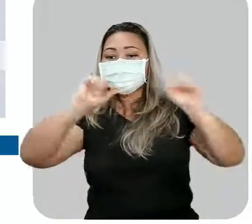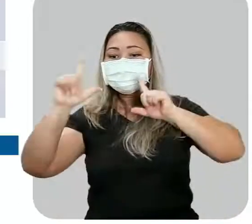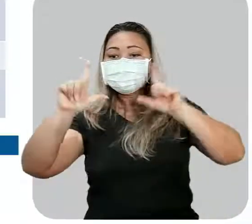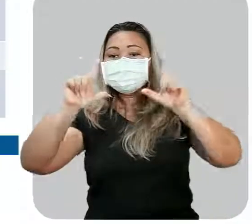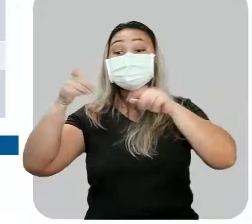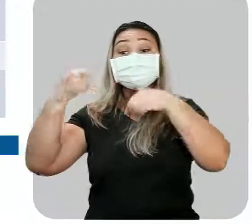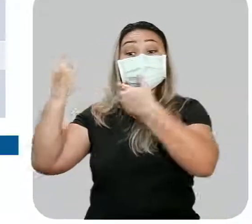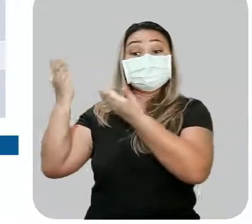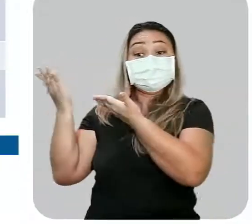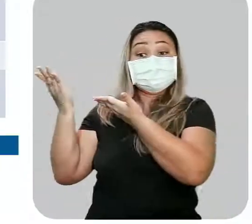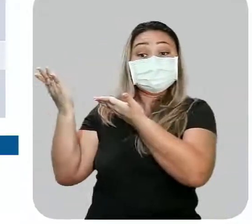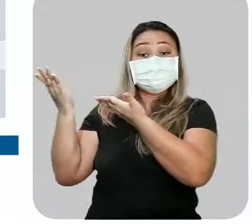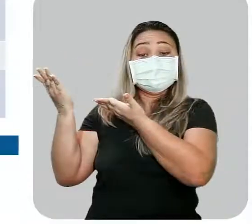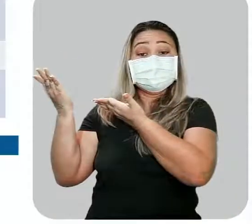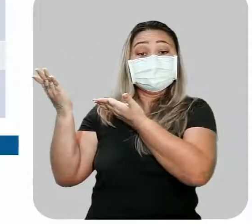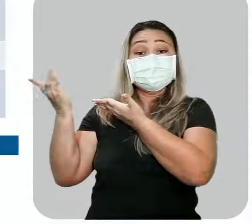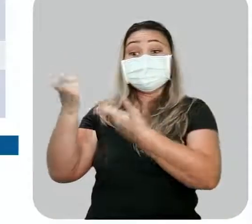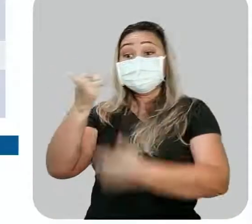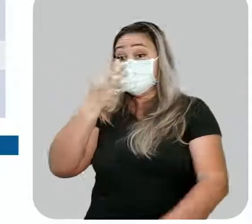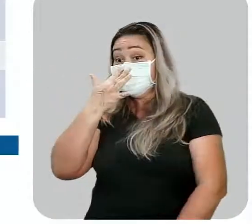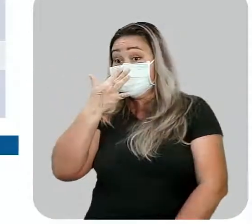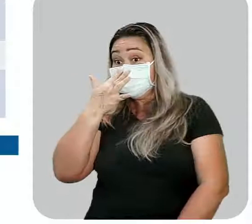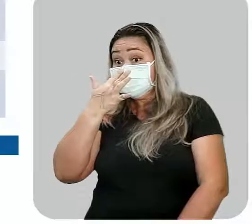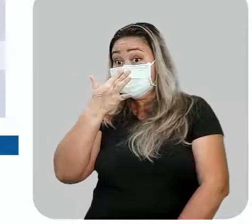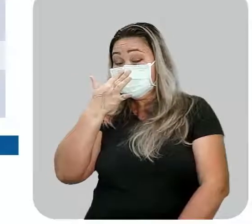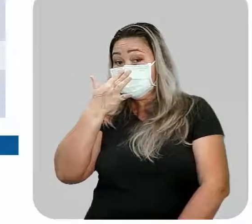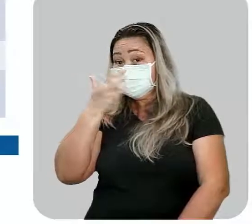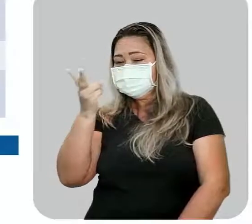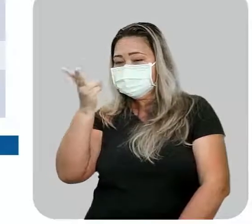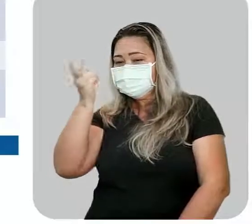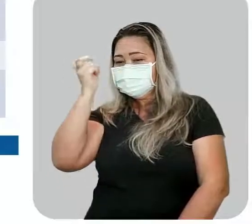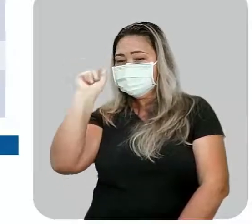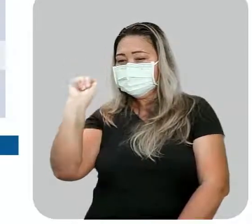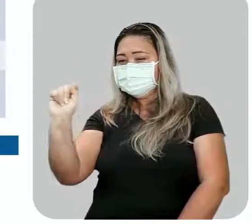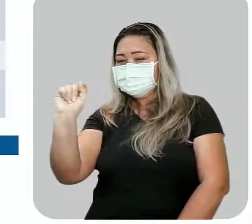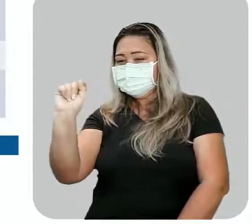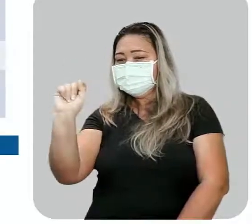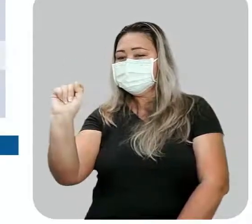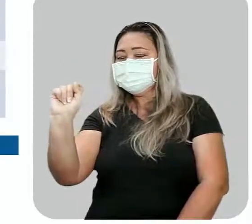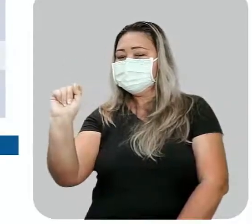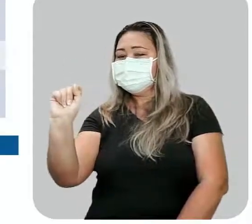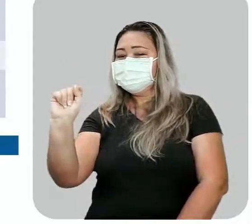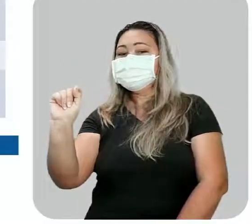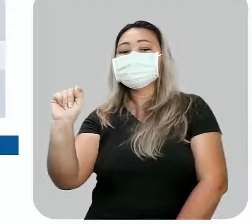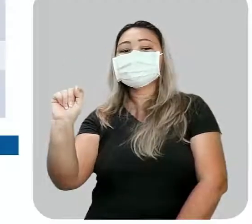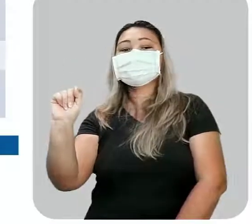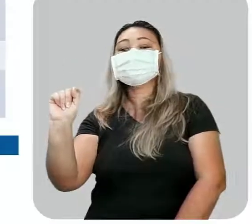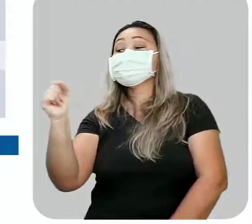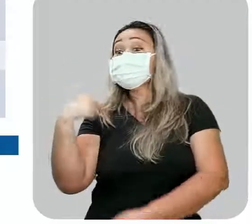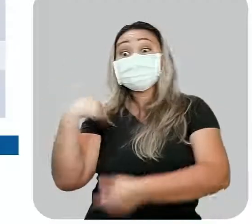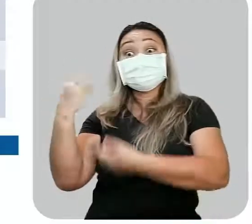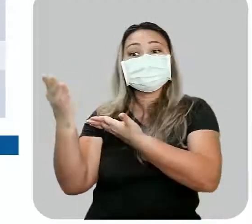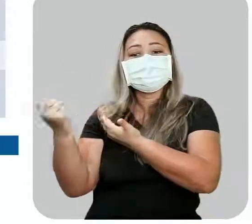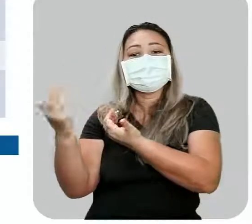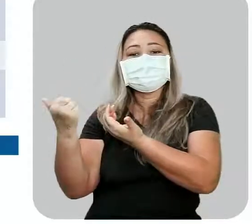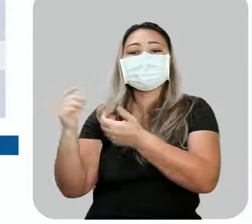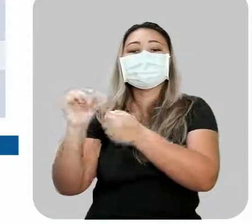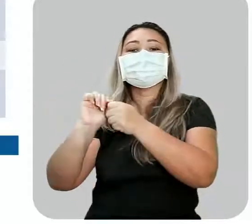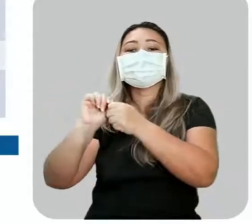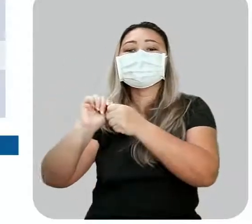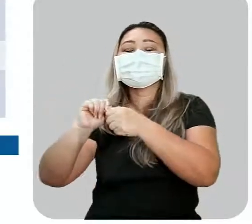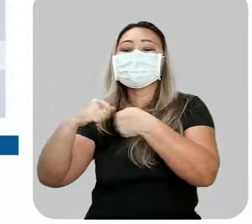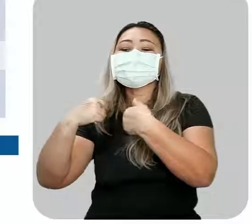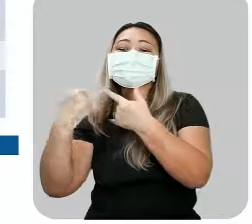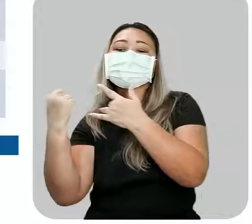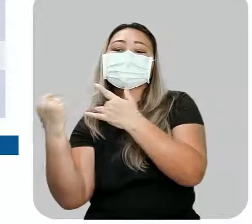rapidinho, aqui. Se você olhar no quadro, você vai perceber o seguinte, amado. A jovem